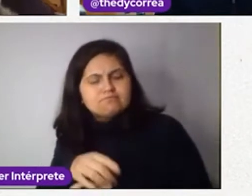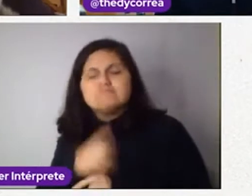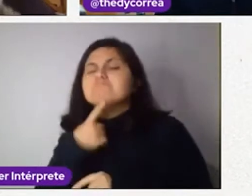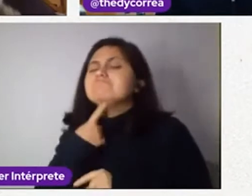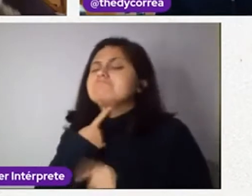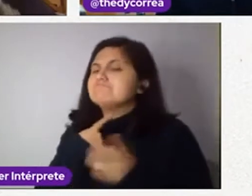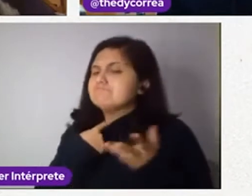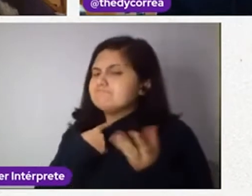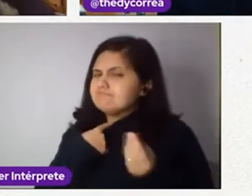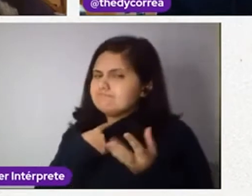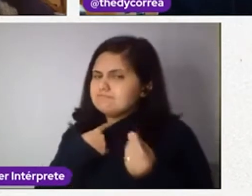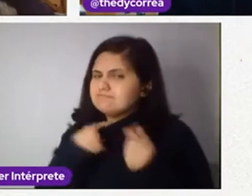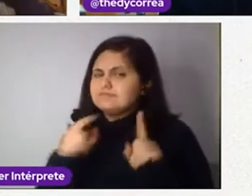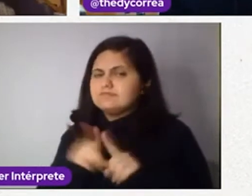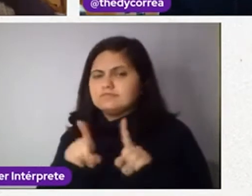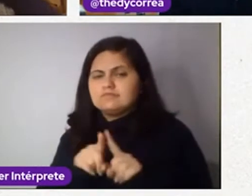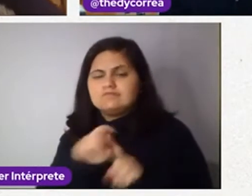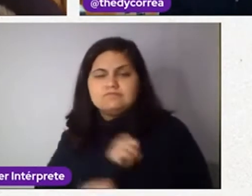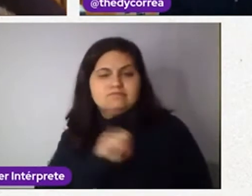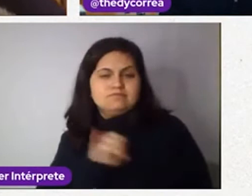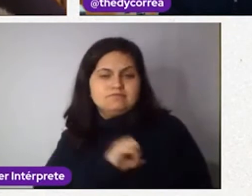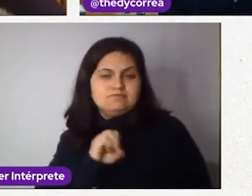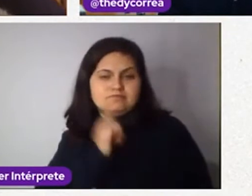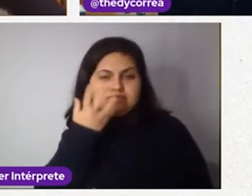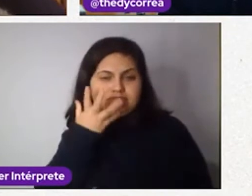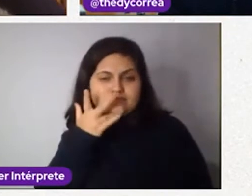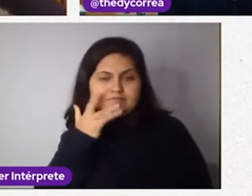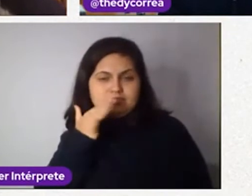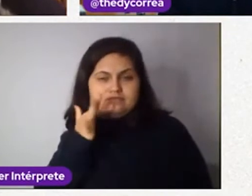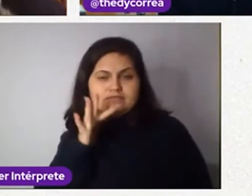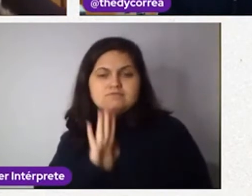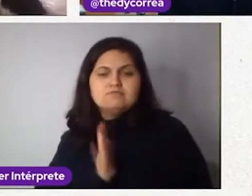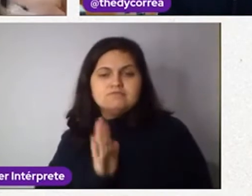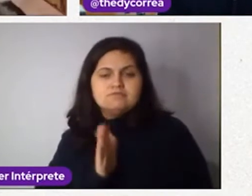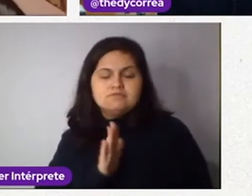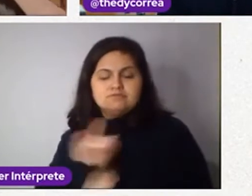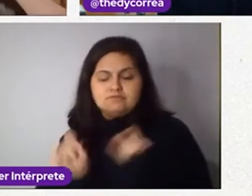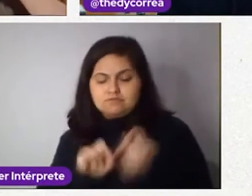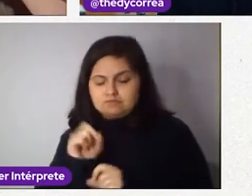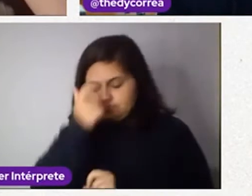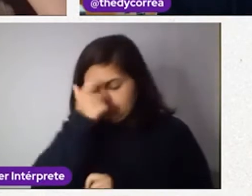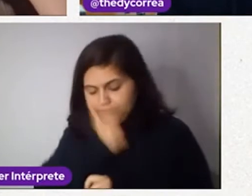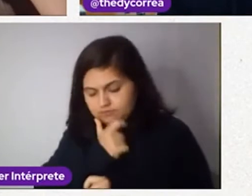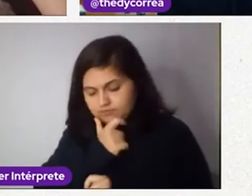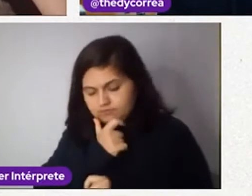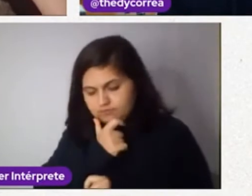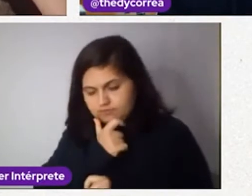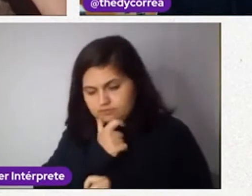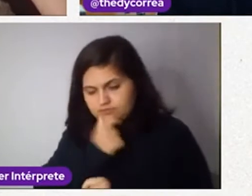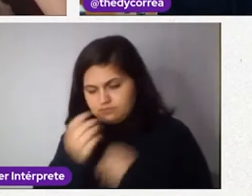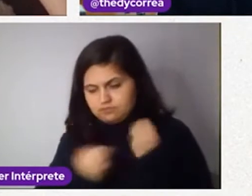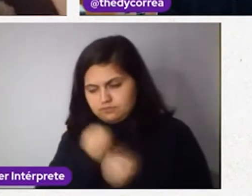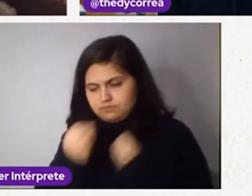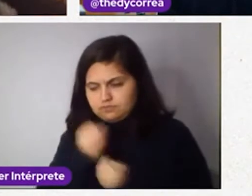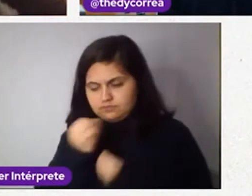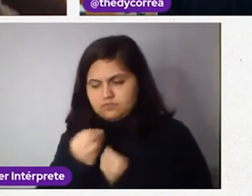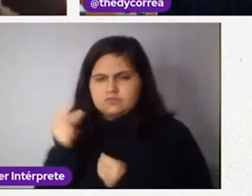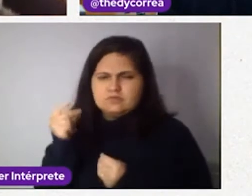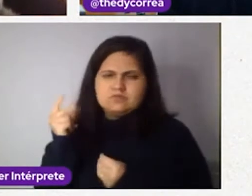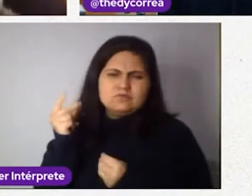muito. Isso é uma paixão da infância. Eu quando era